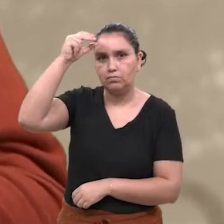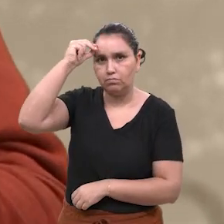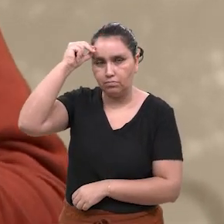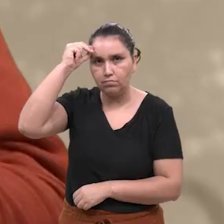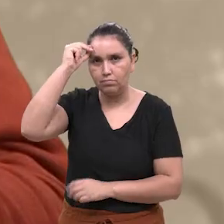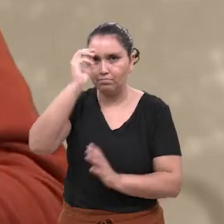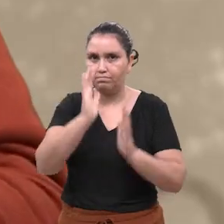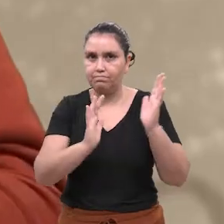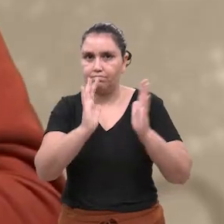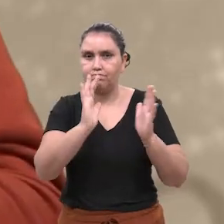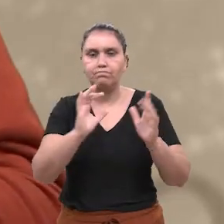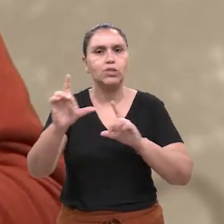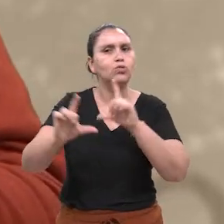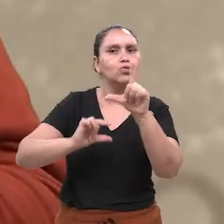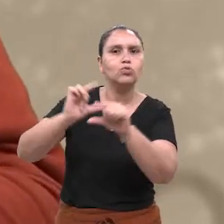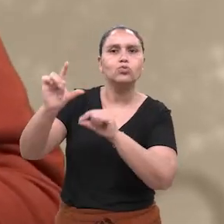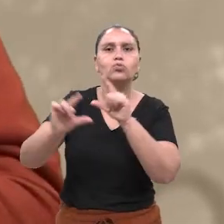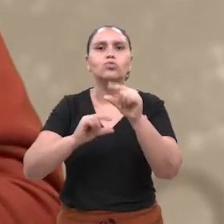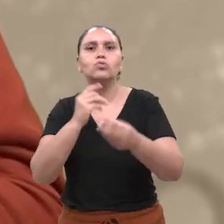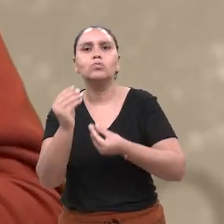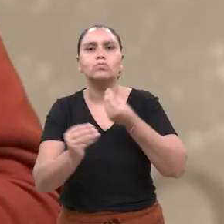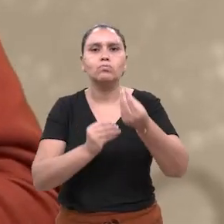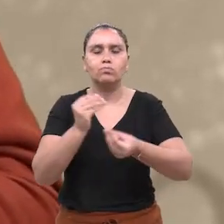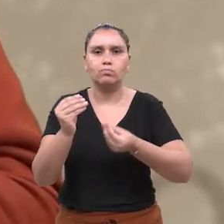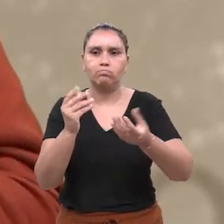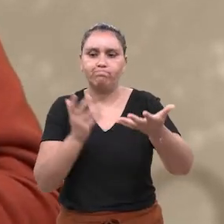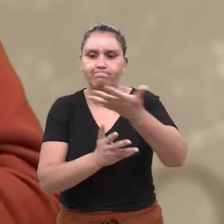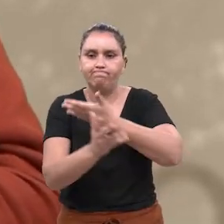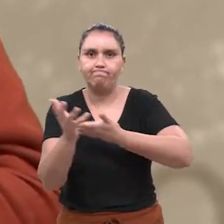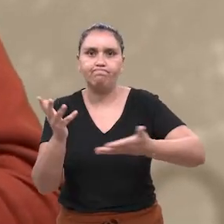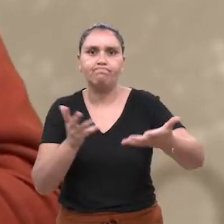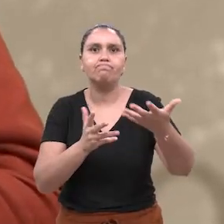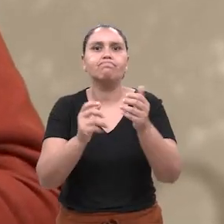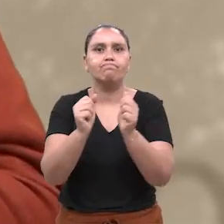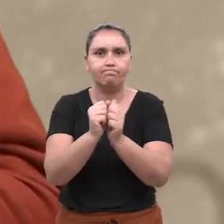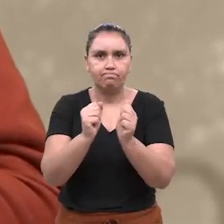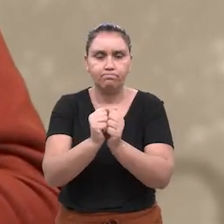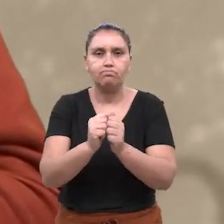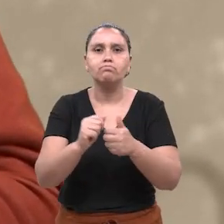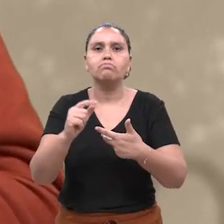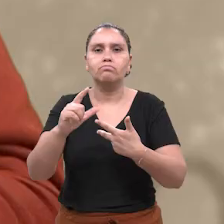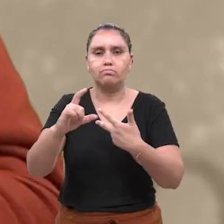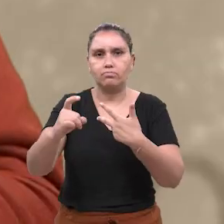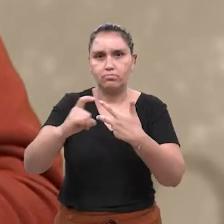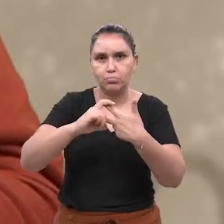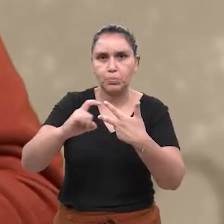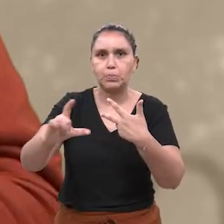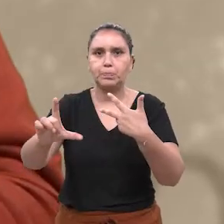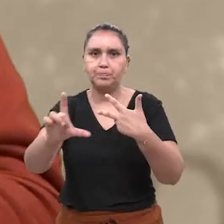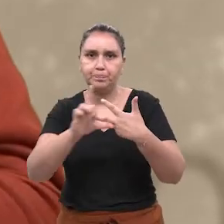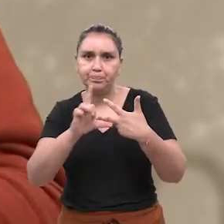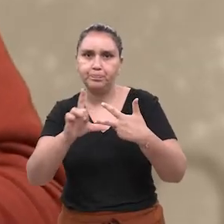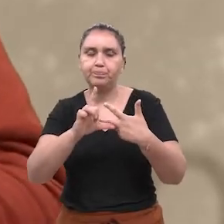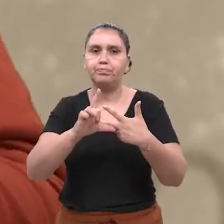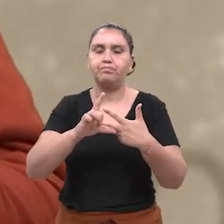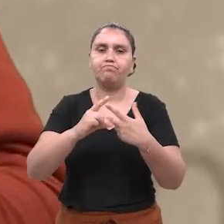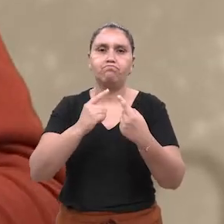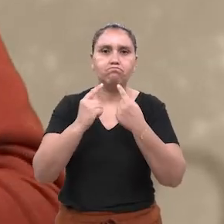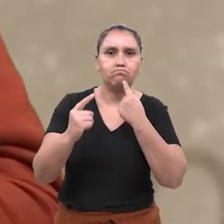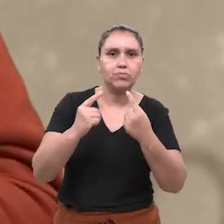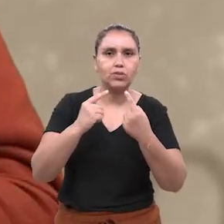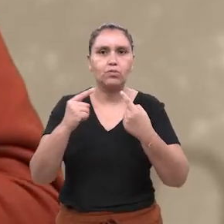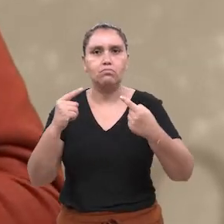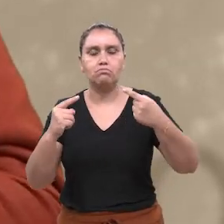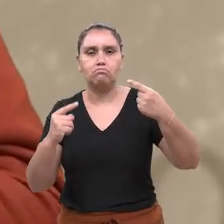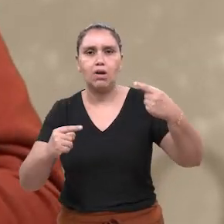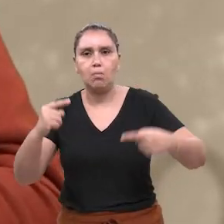pudesse tomar as decisões, então, em conjunto, né, executivo e legislativo, para falarmos